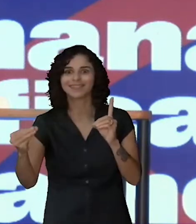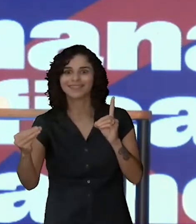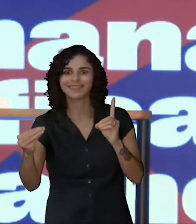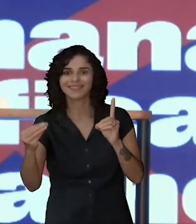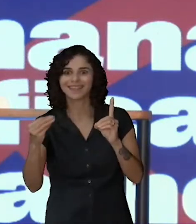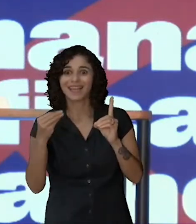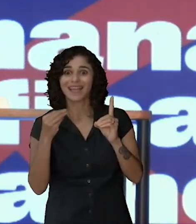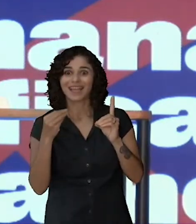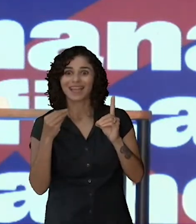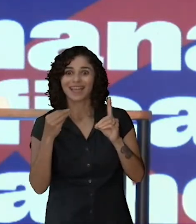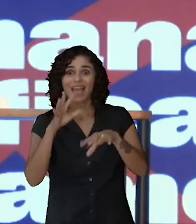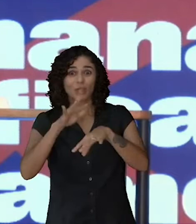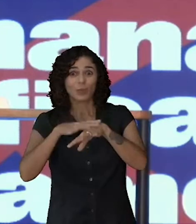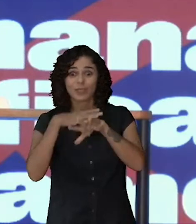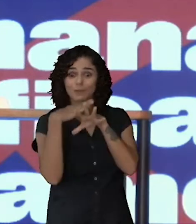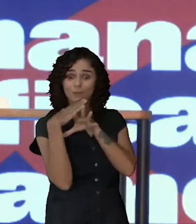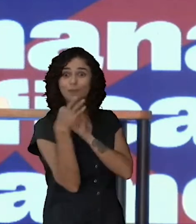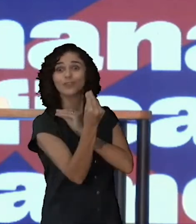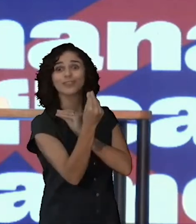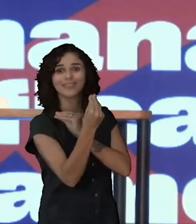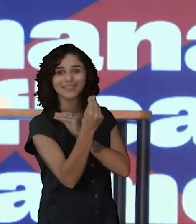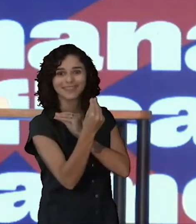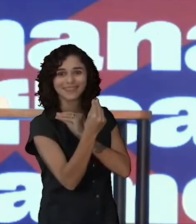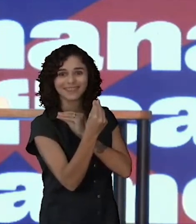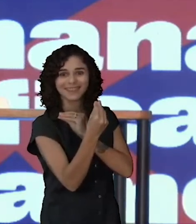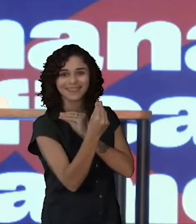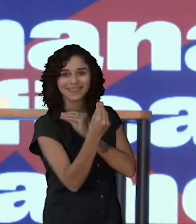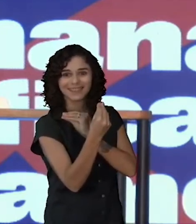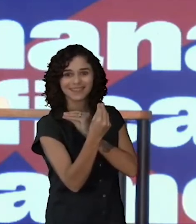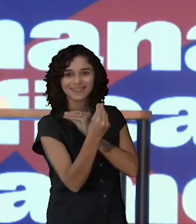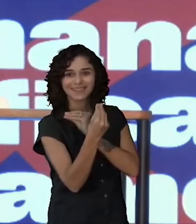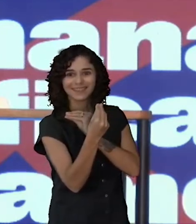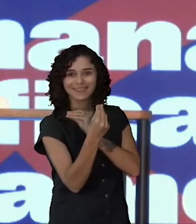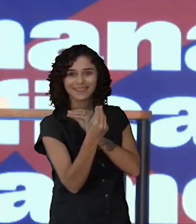vítimas. Você gostou?